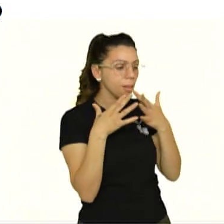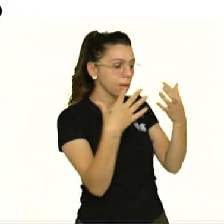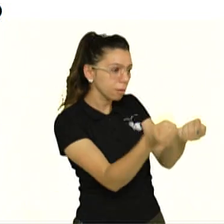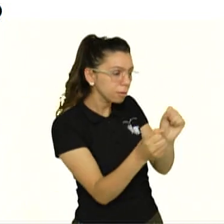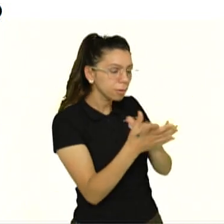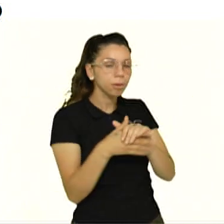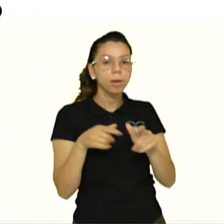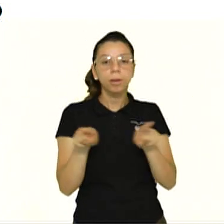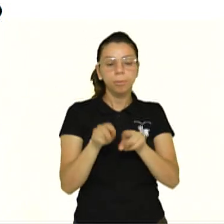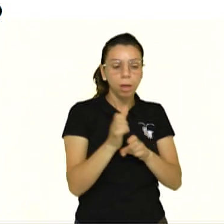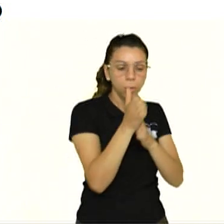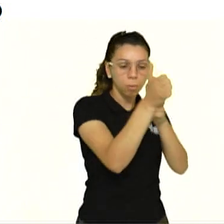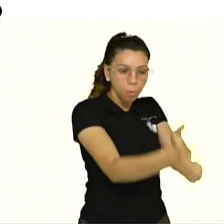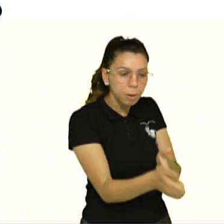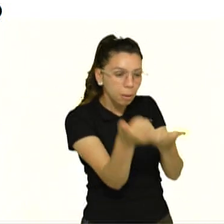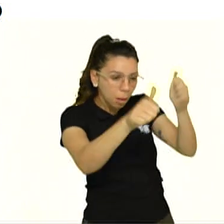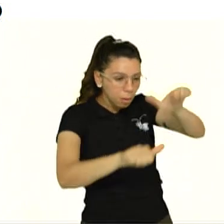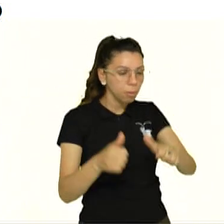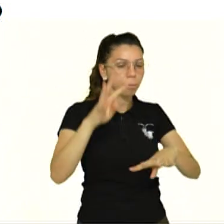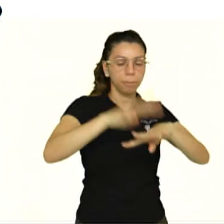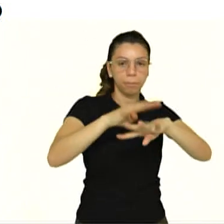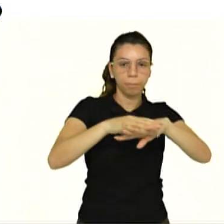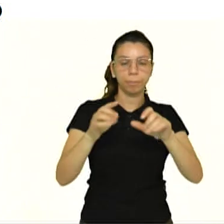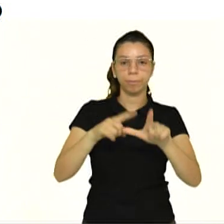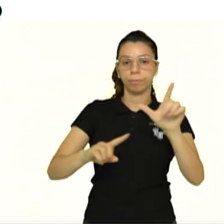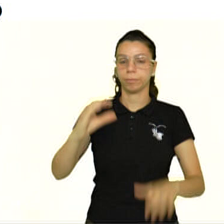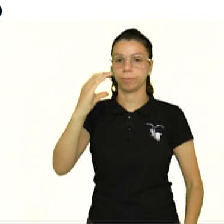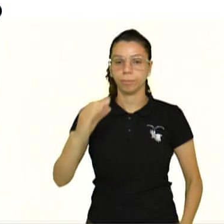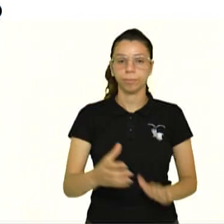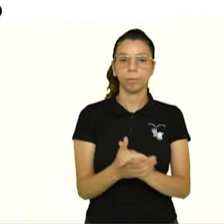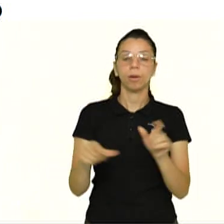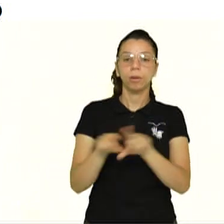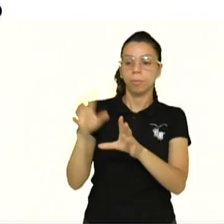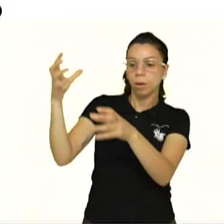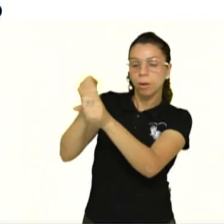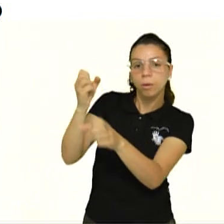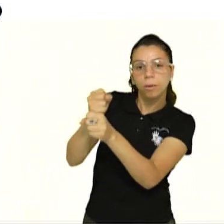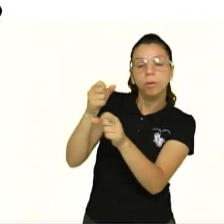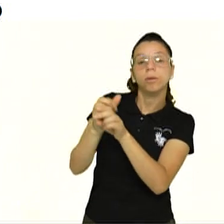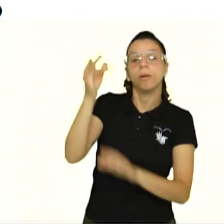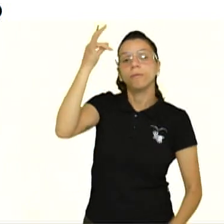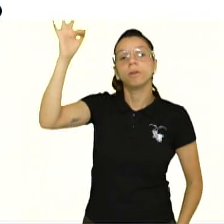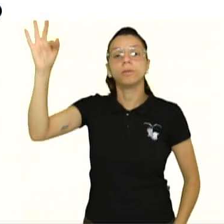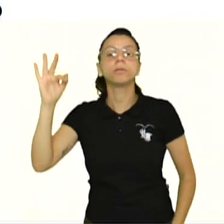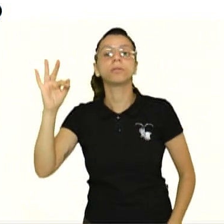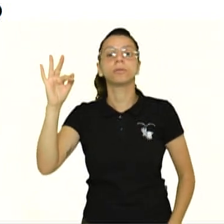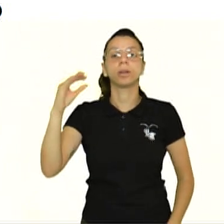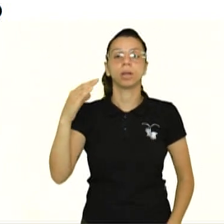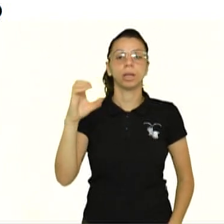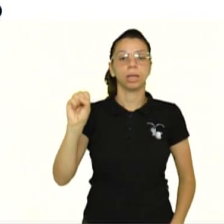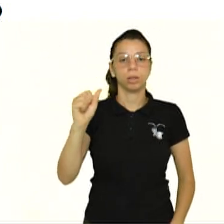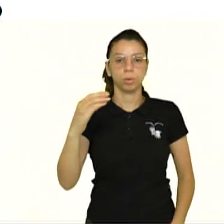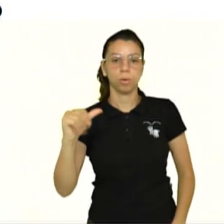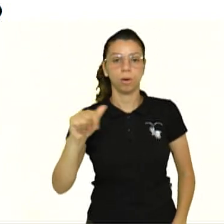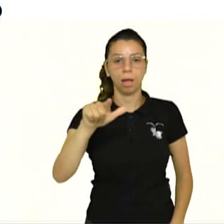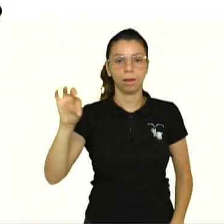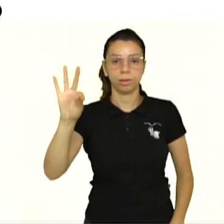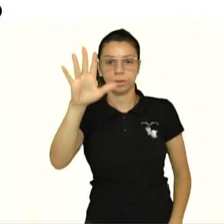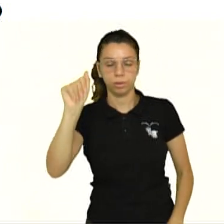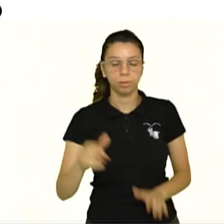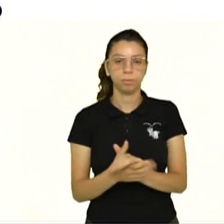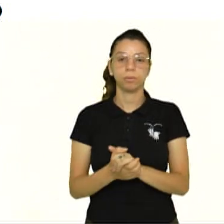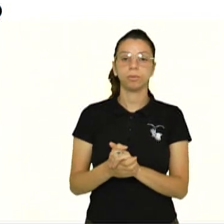exame matemático. C, oposição da nova física quantitativa aos pressupostos da filosofia escolástica. D, importância